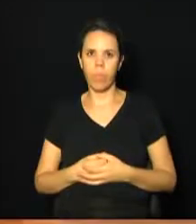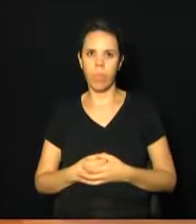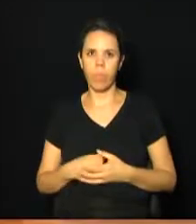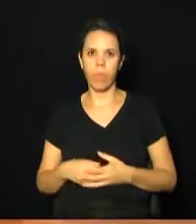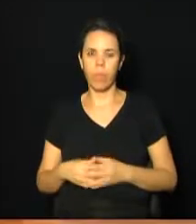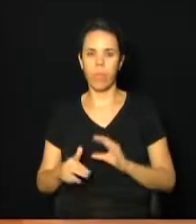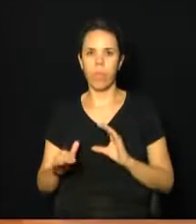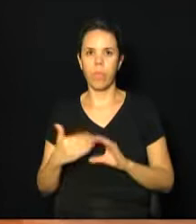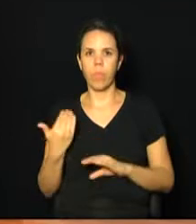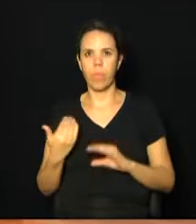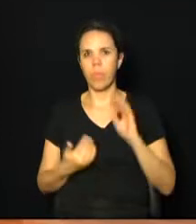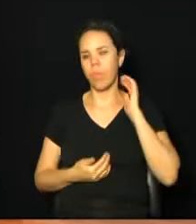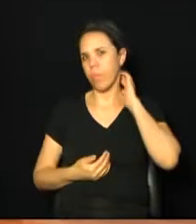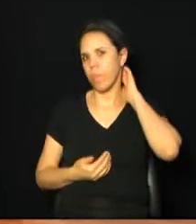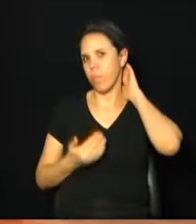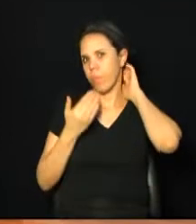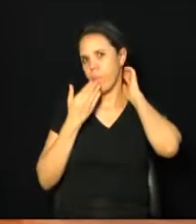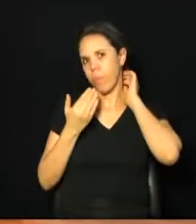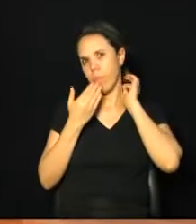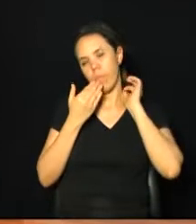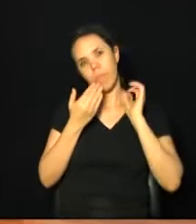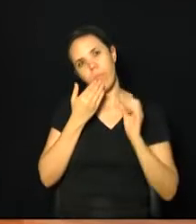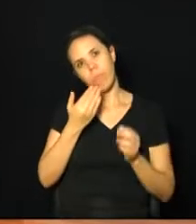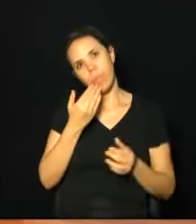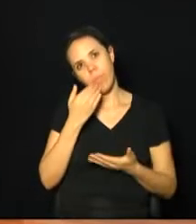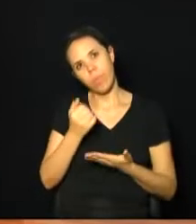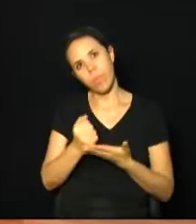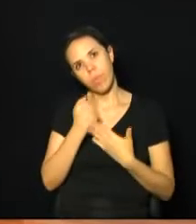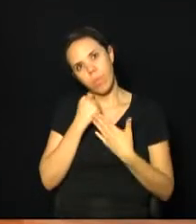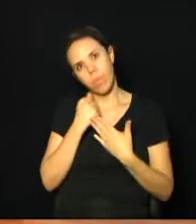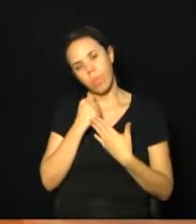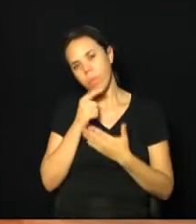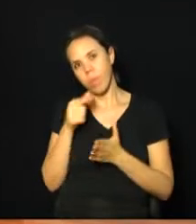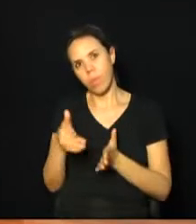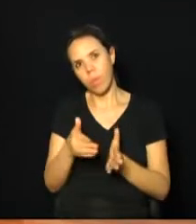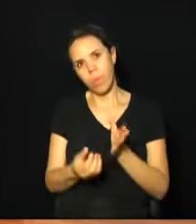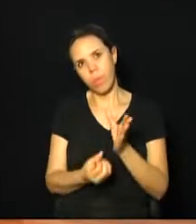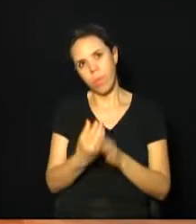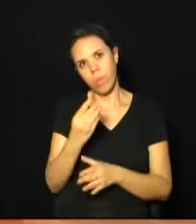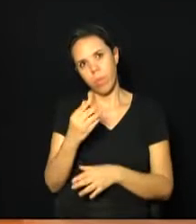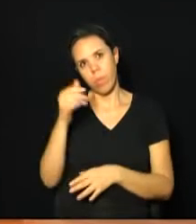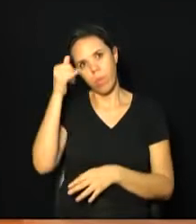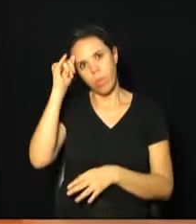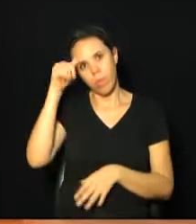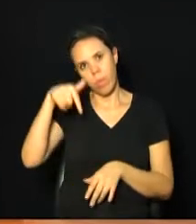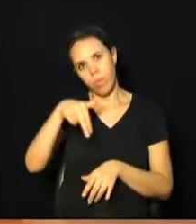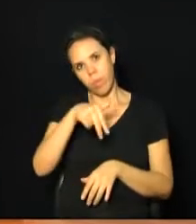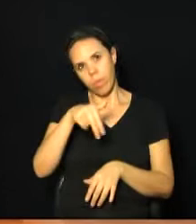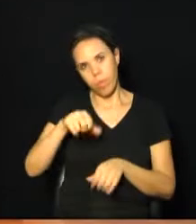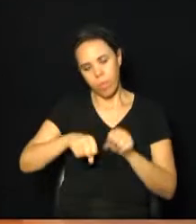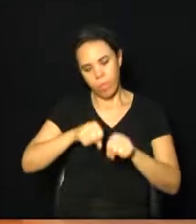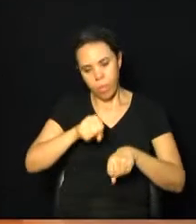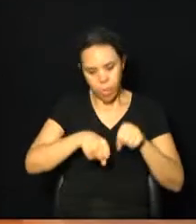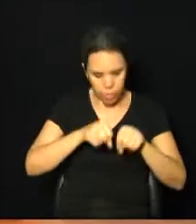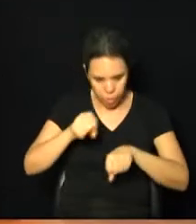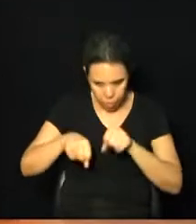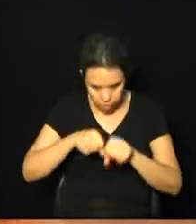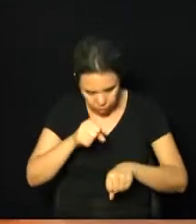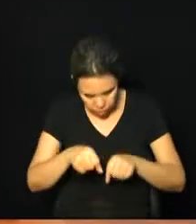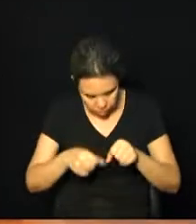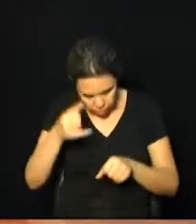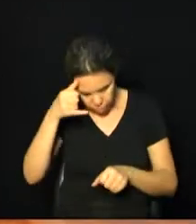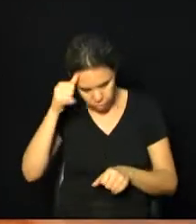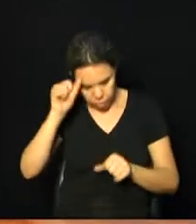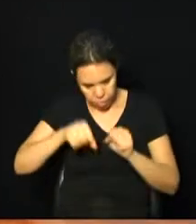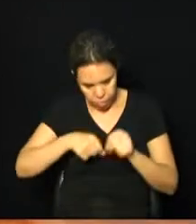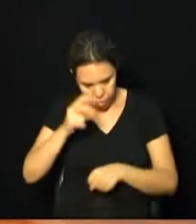recebi um pedido de ajuda de uma nascente que parece que o gado está pisando. Eu não